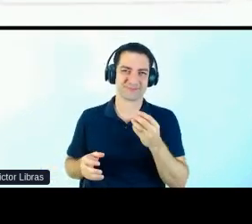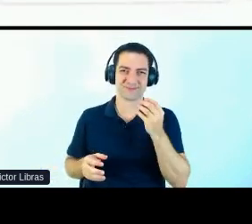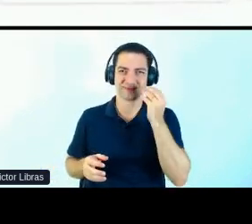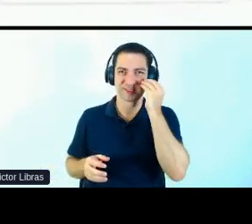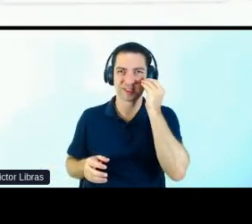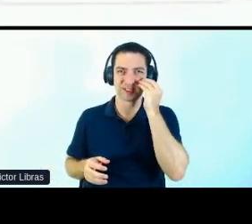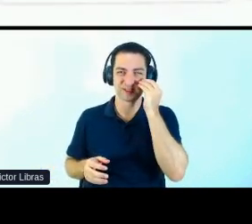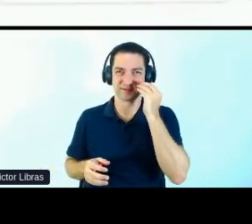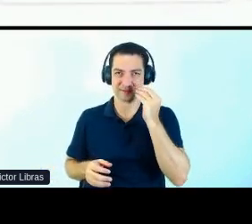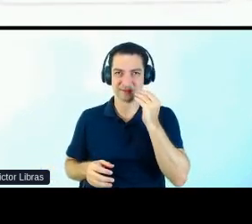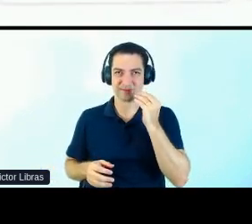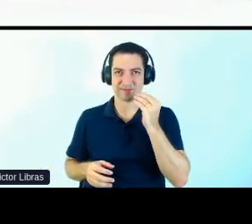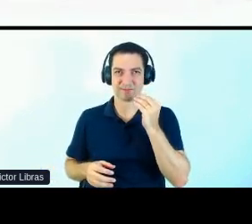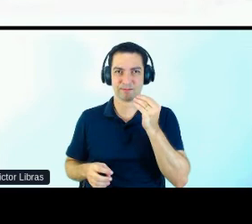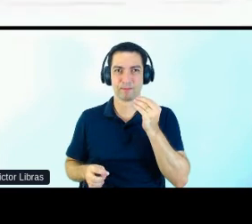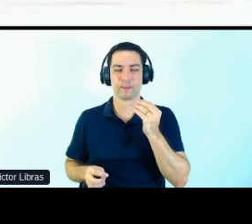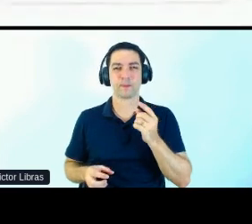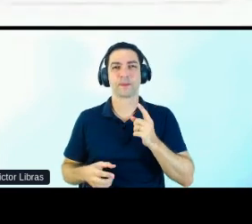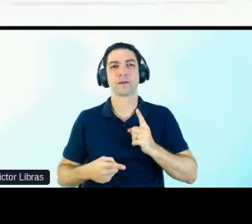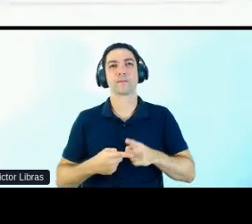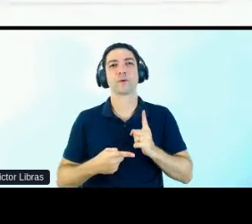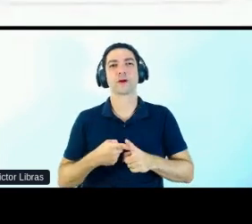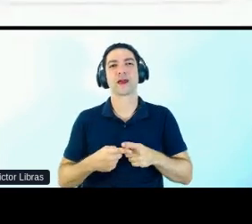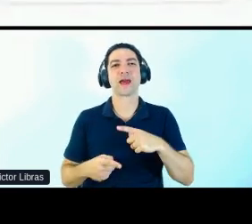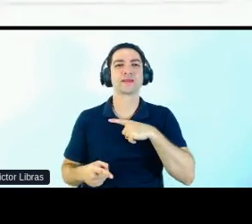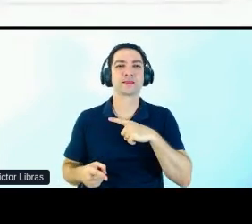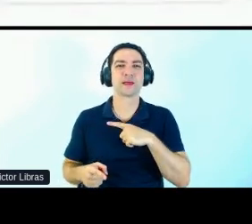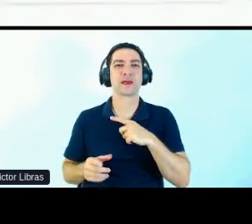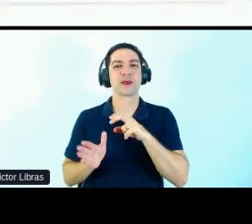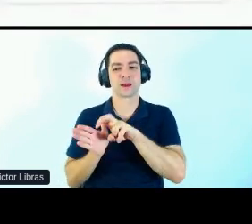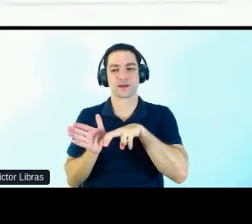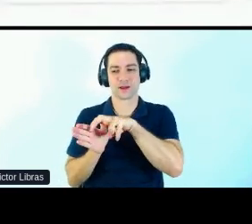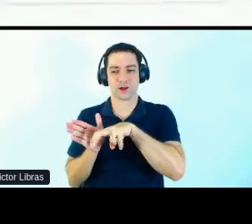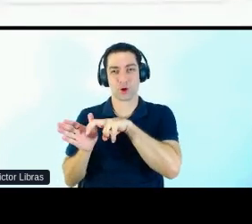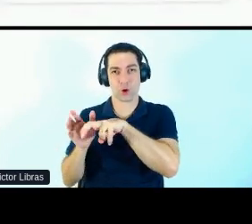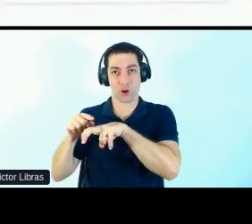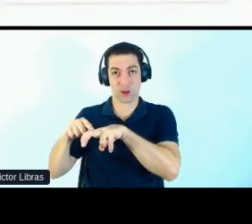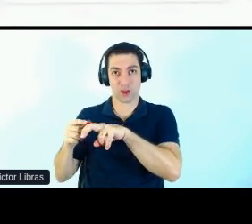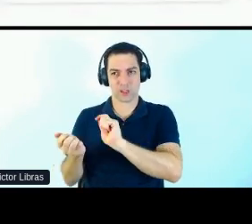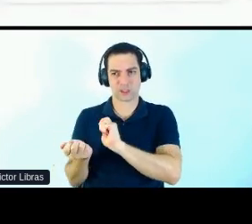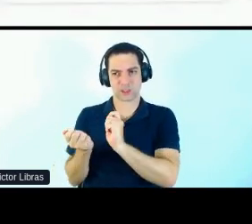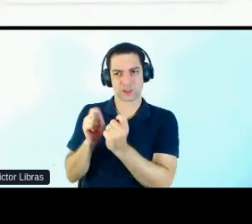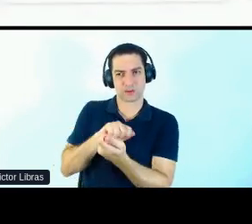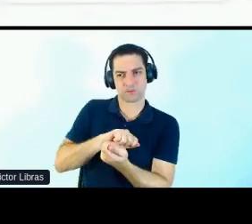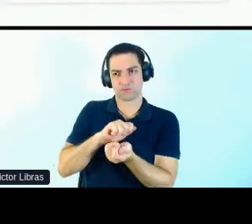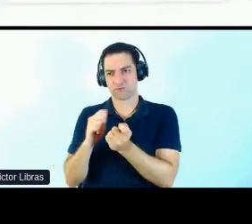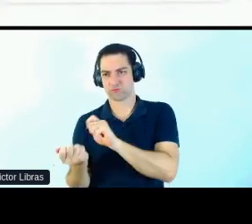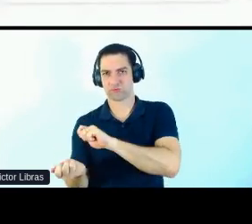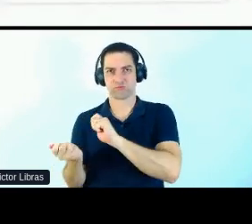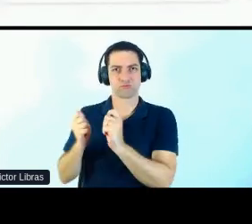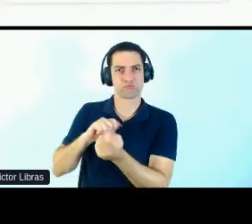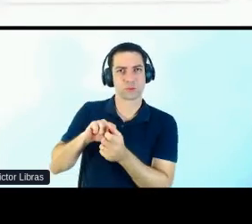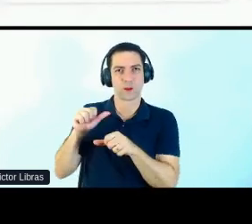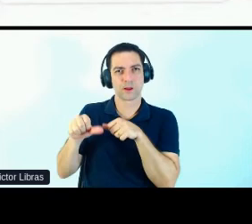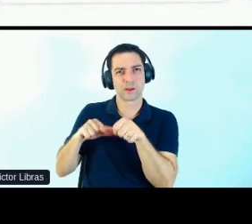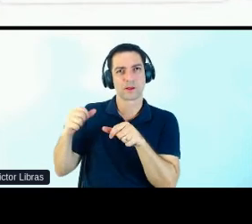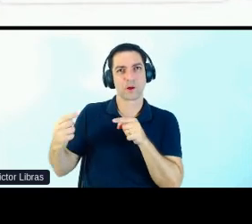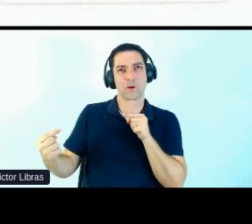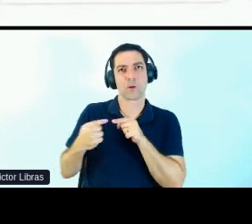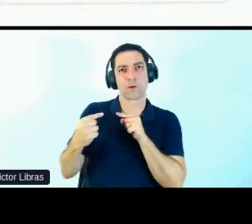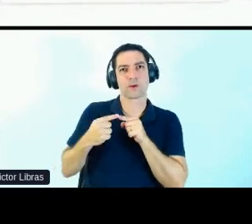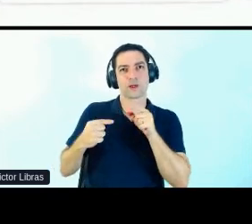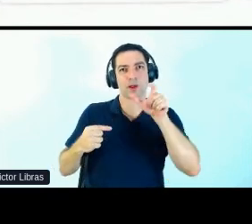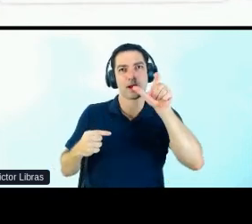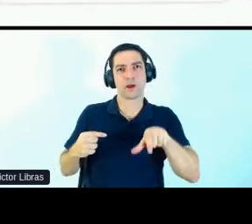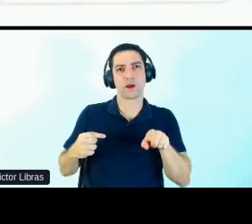rodas aí que são personalizáveis, né? Elas são feitas sob medida. Então, é